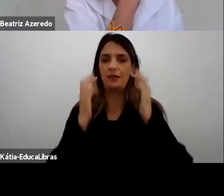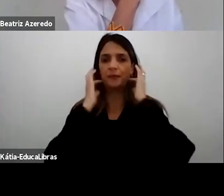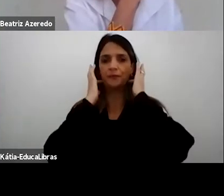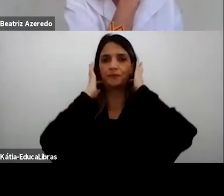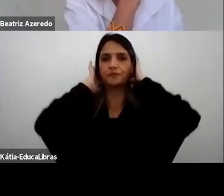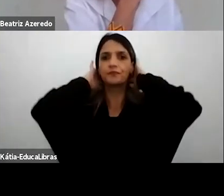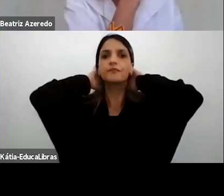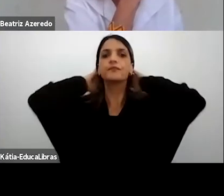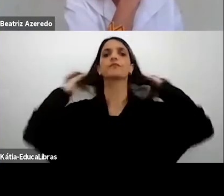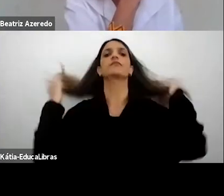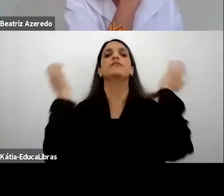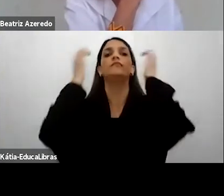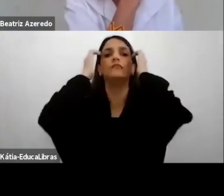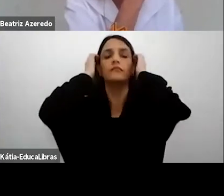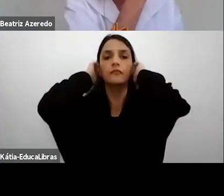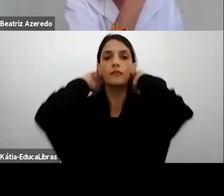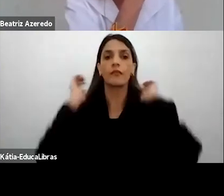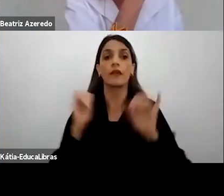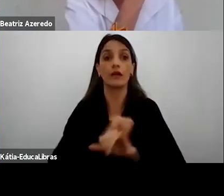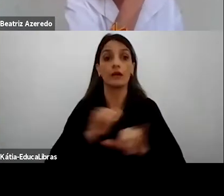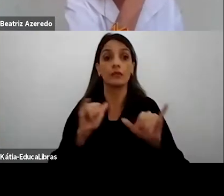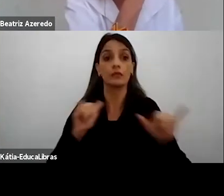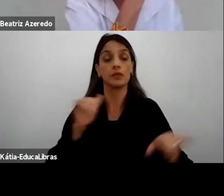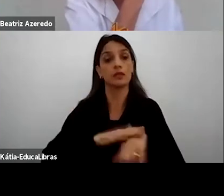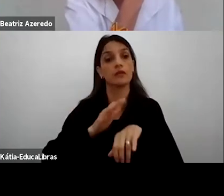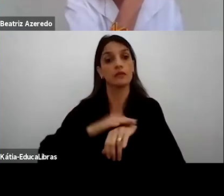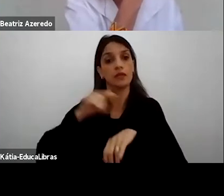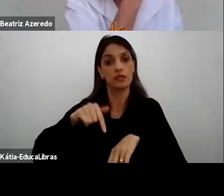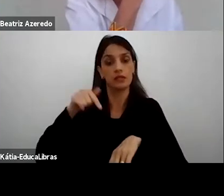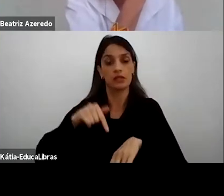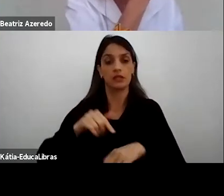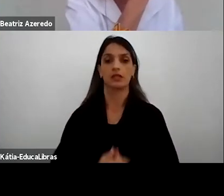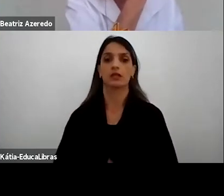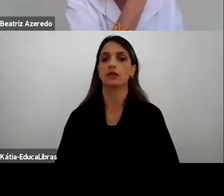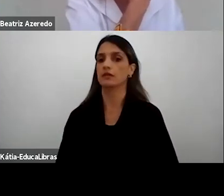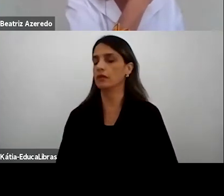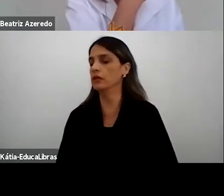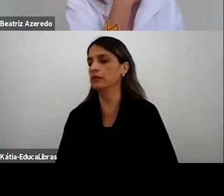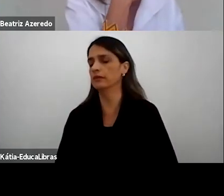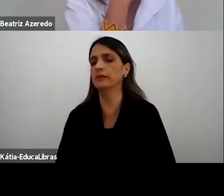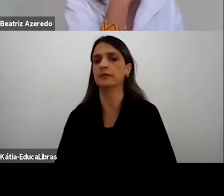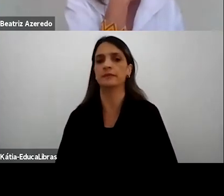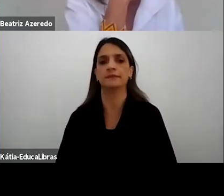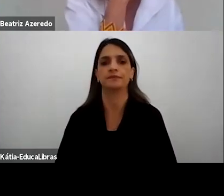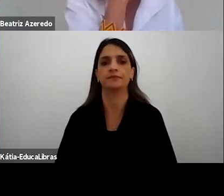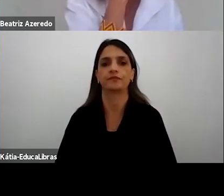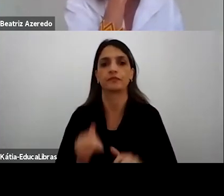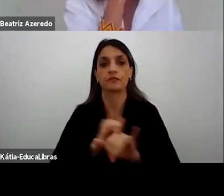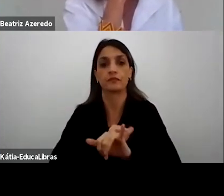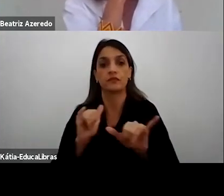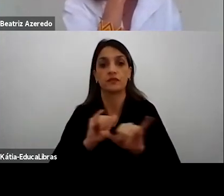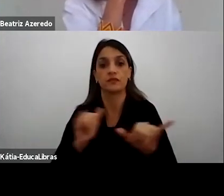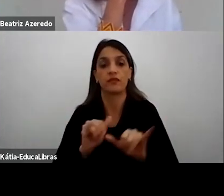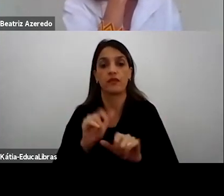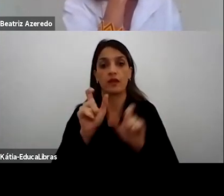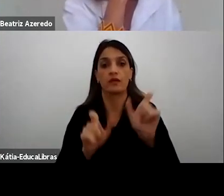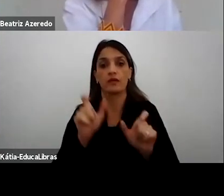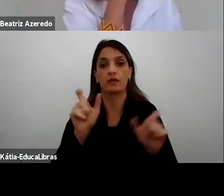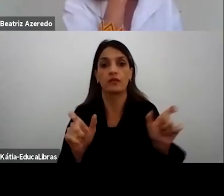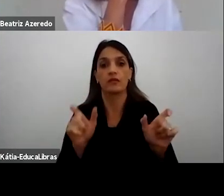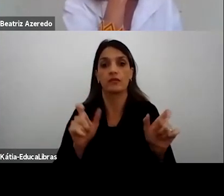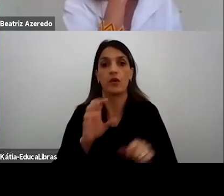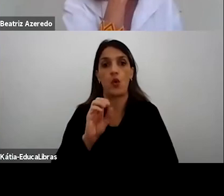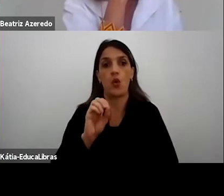aqui numa campanha que a gente fez de crowdfunding, né? Então, a gente divulga sobre a questão de crowdfunding para as ONGs